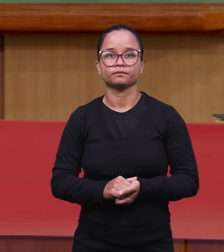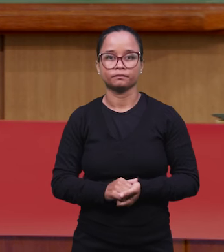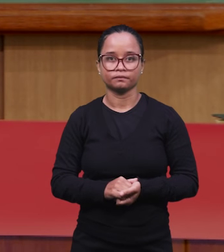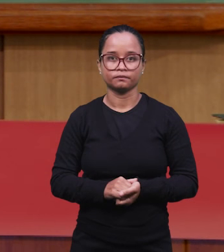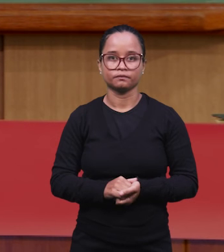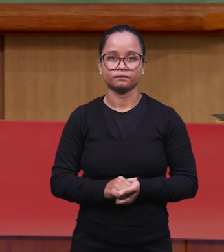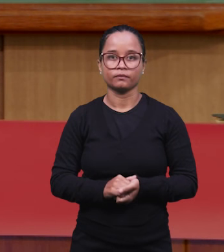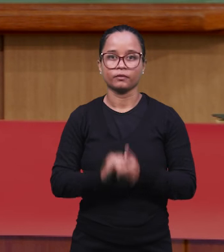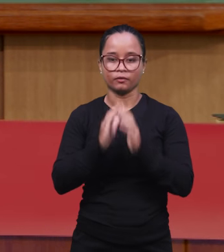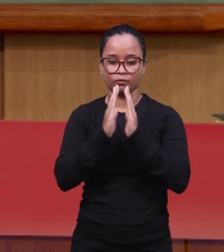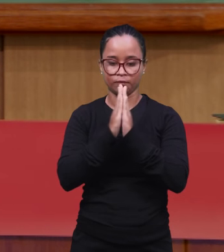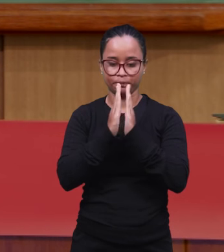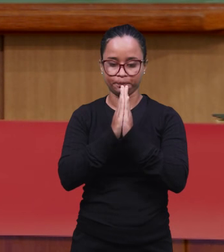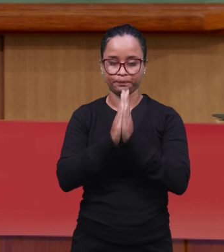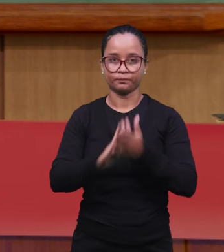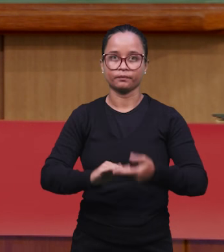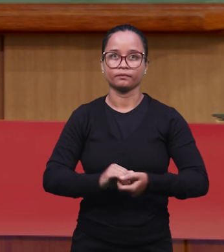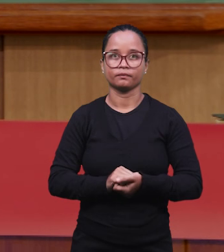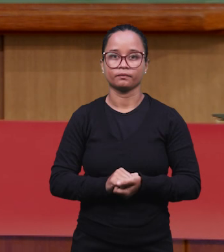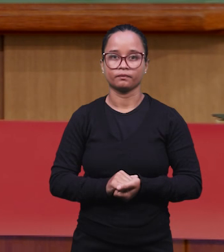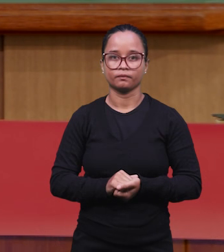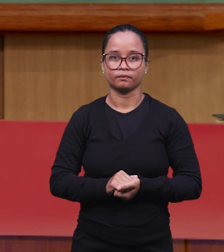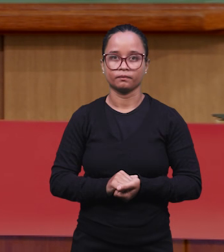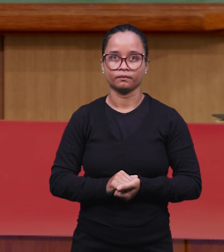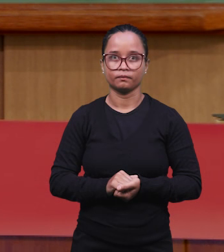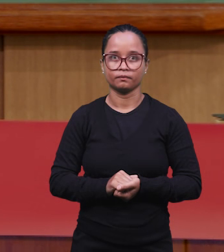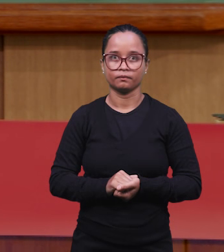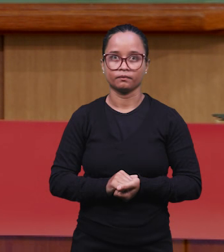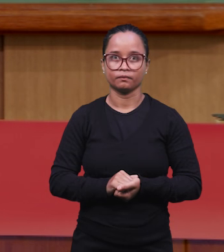via satélite. Vamos orar?